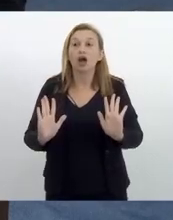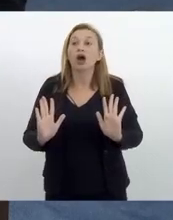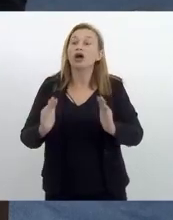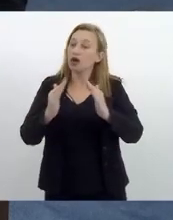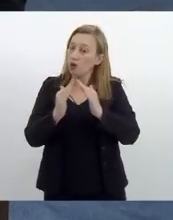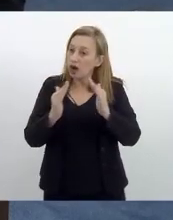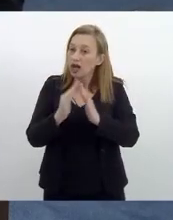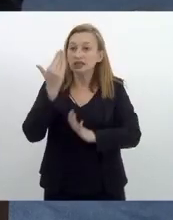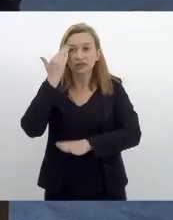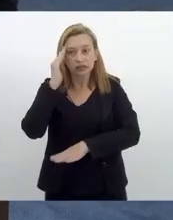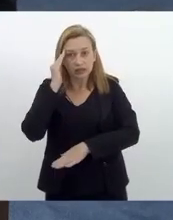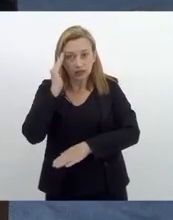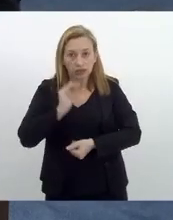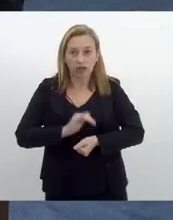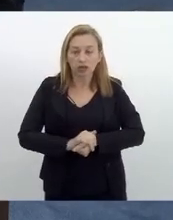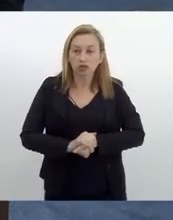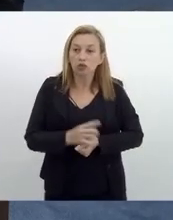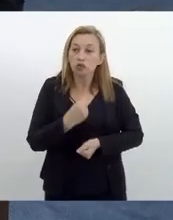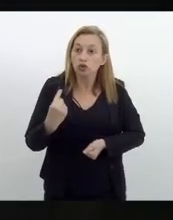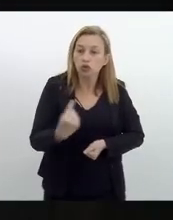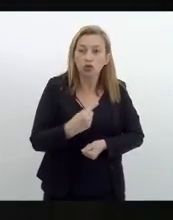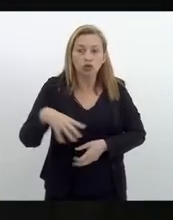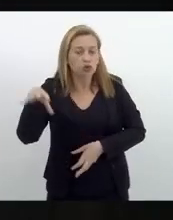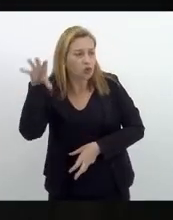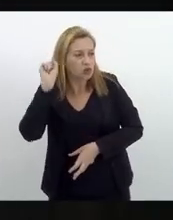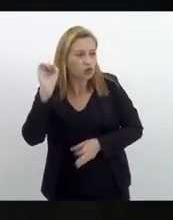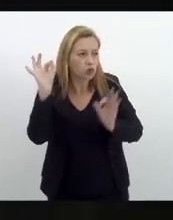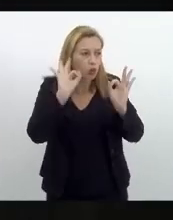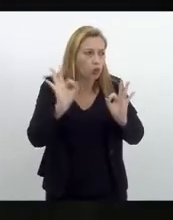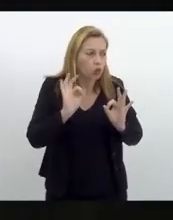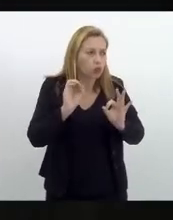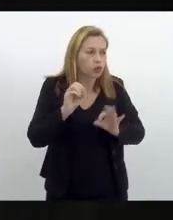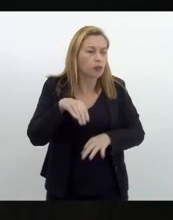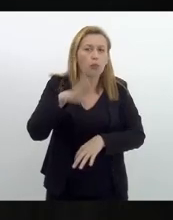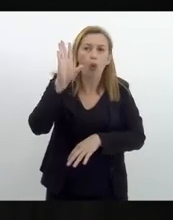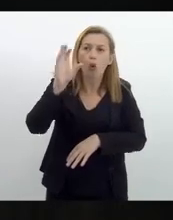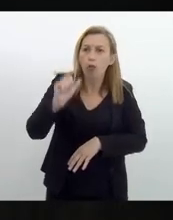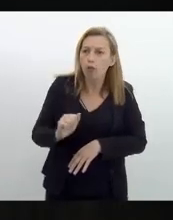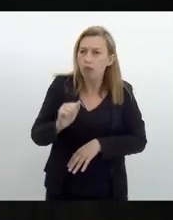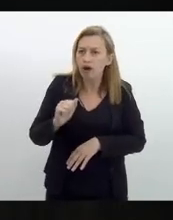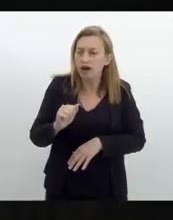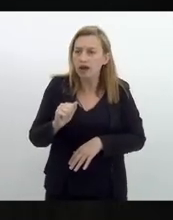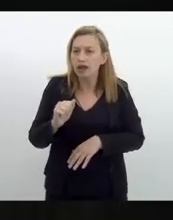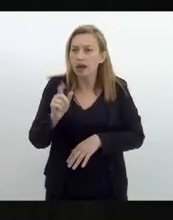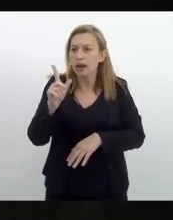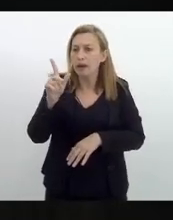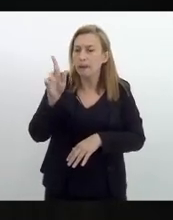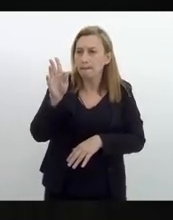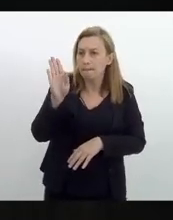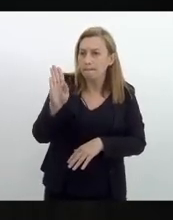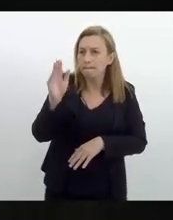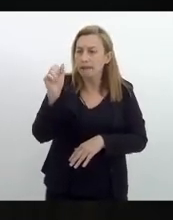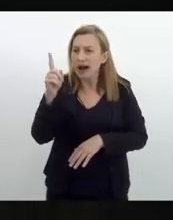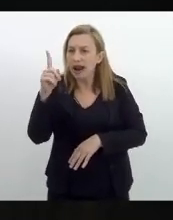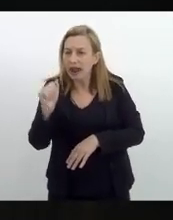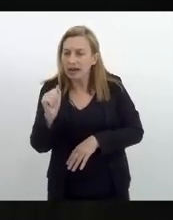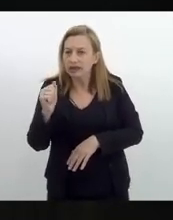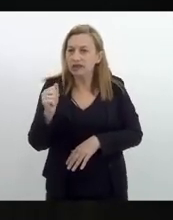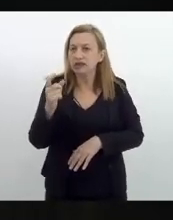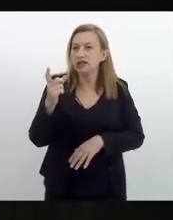de entendimento. Nós não estamos ouvindo nenhum barulho de bomba, não tem bala de borracha, não tem gás de pimenta, não